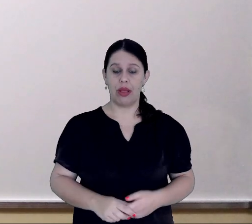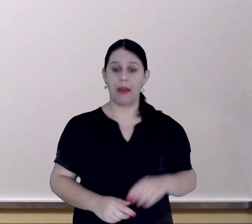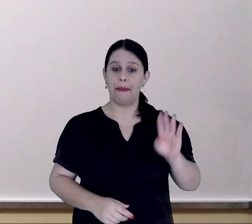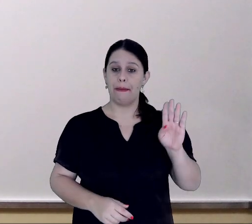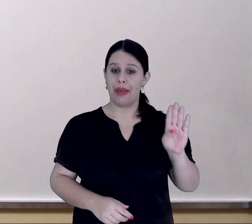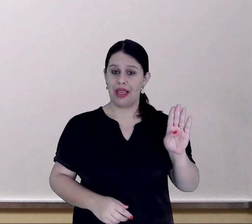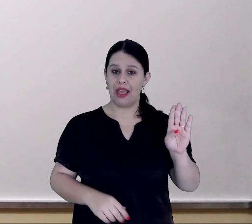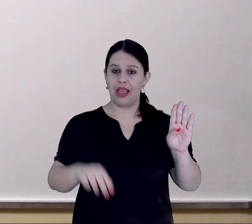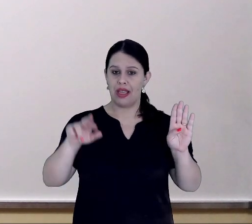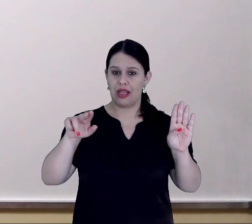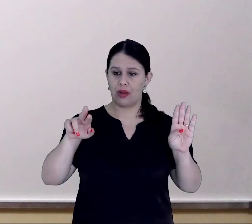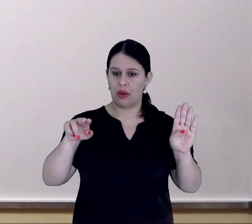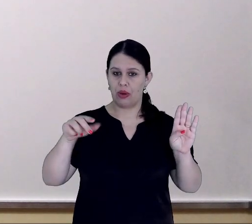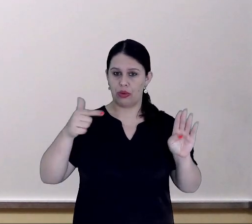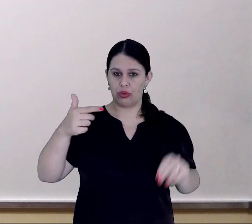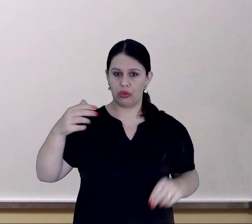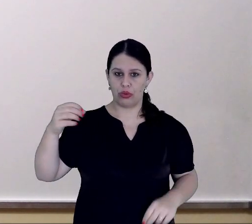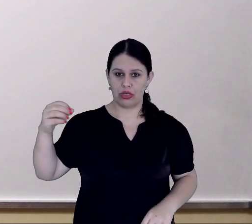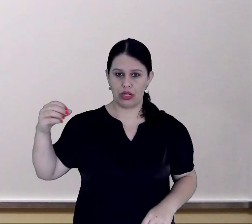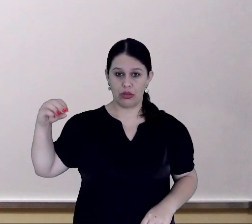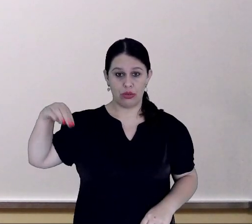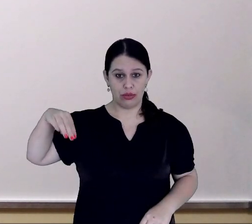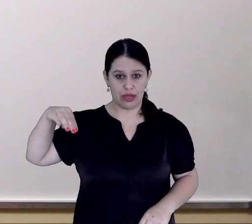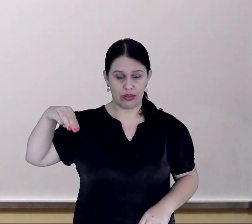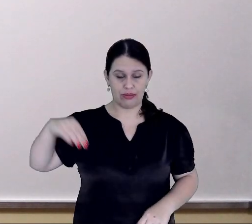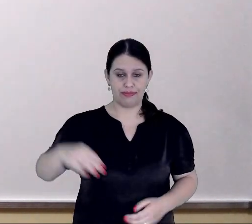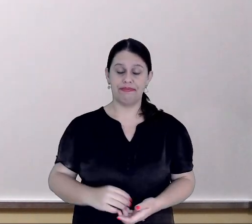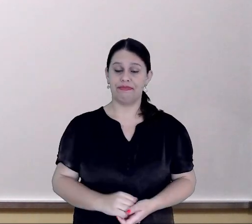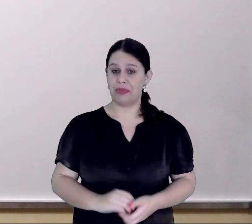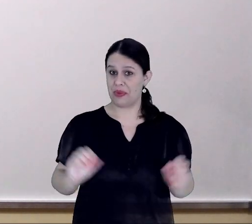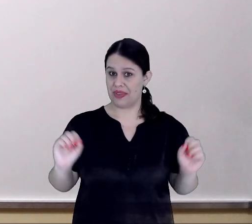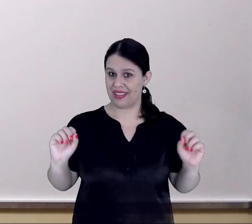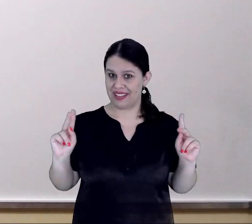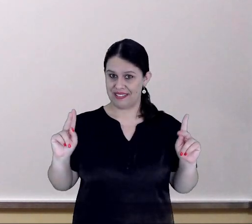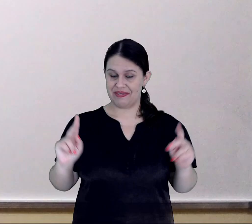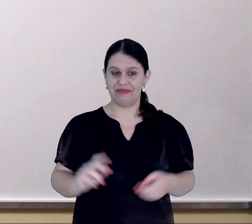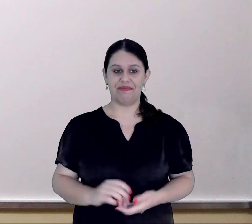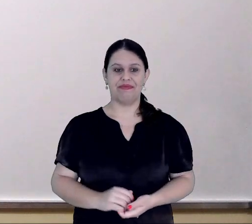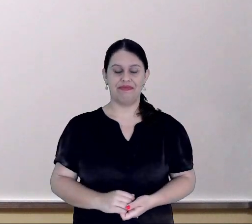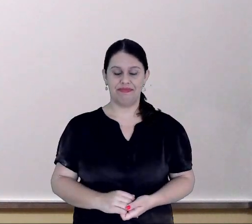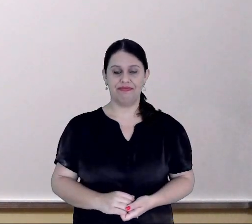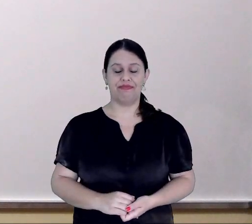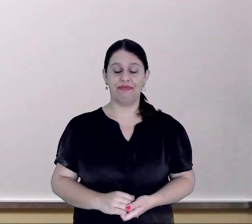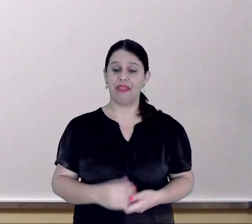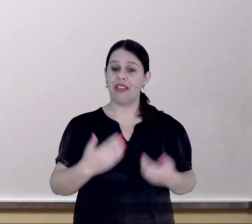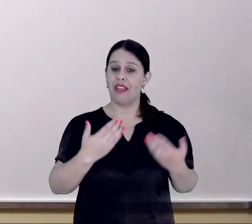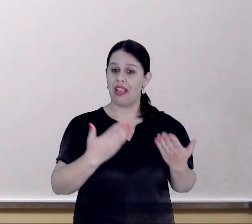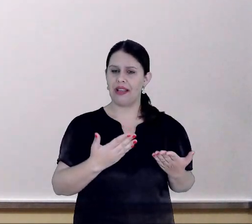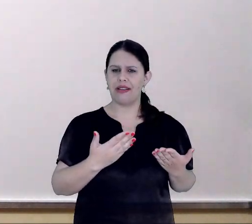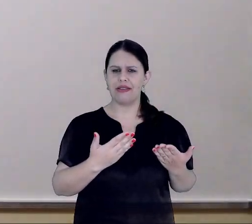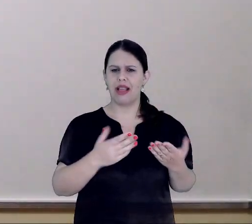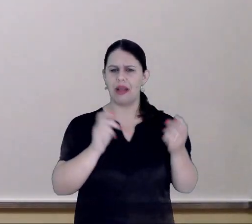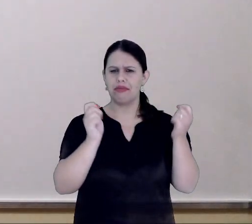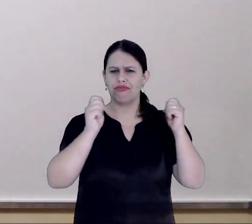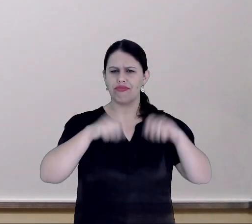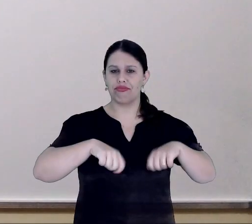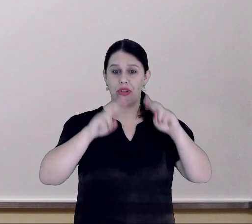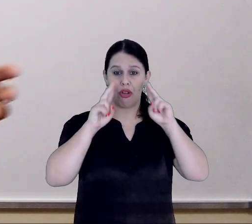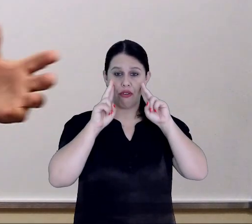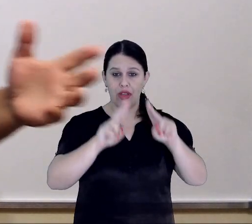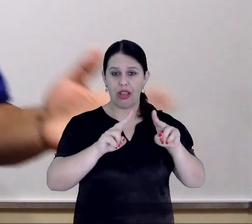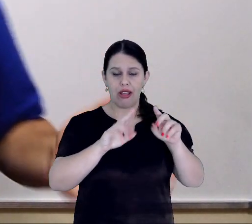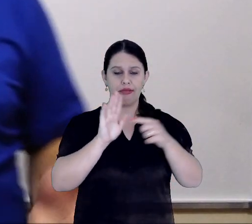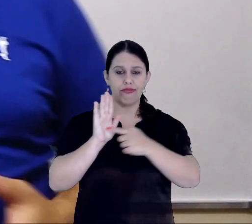de módulo 200 metros. Beleza? Pronto, está representado. Esse aqui seria suficiente